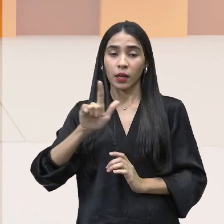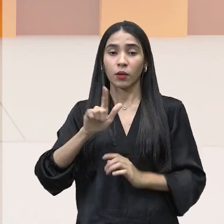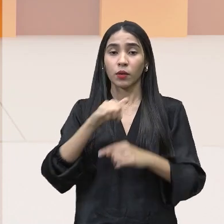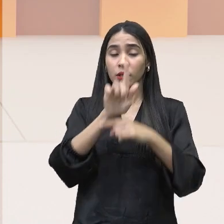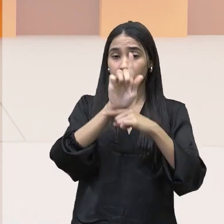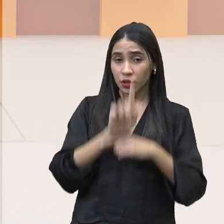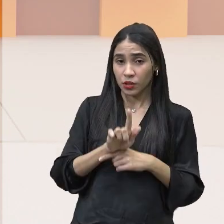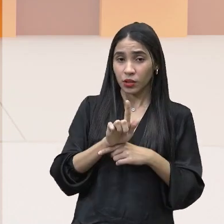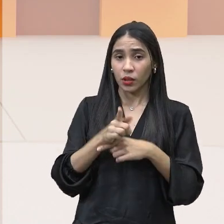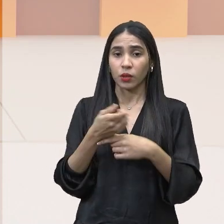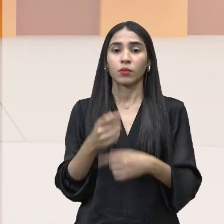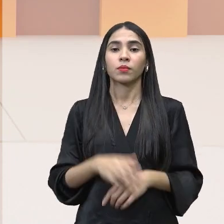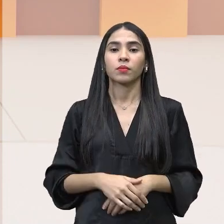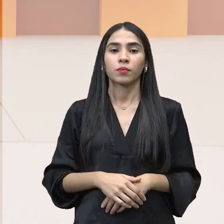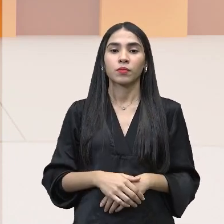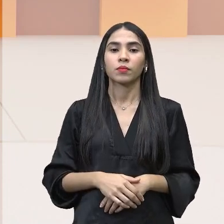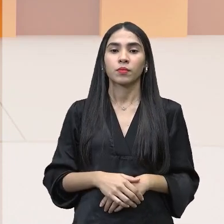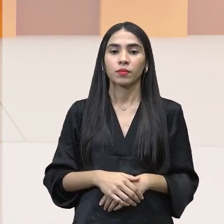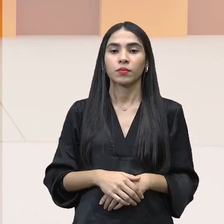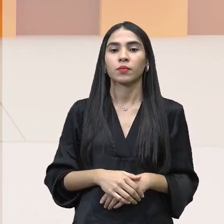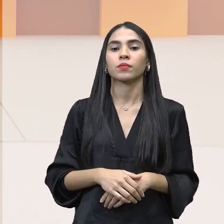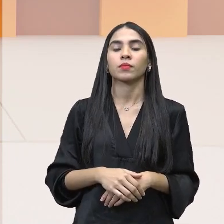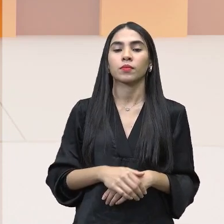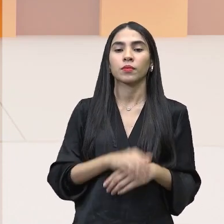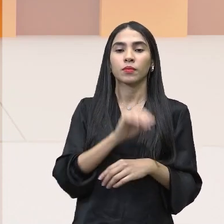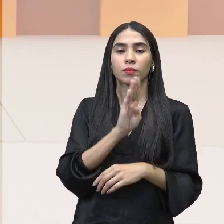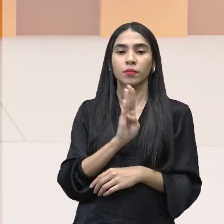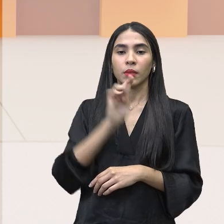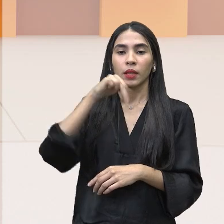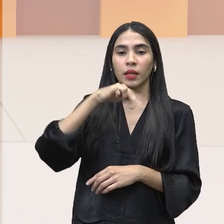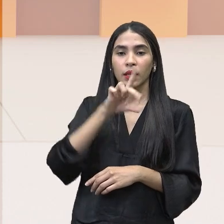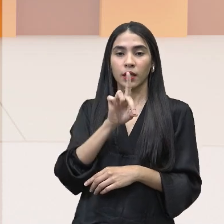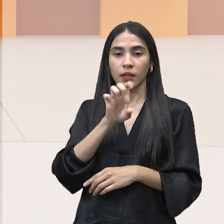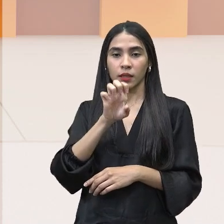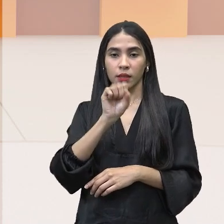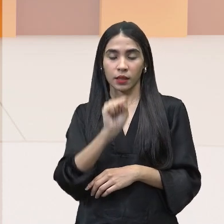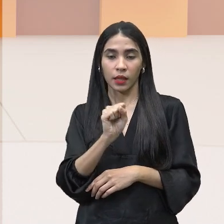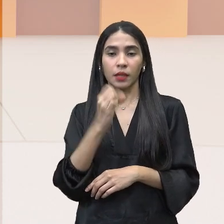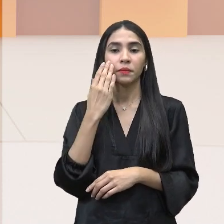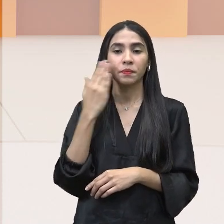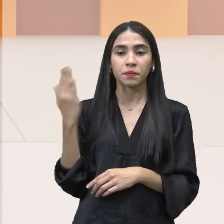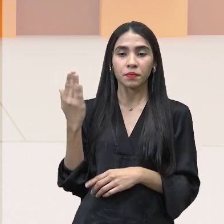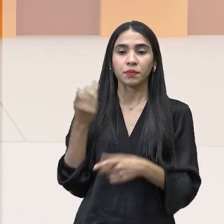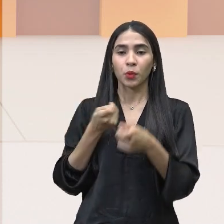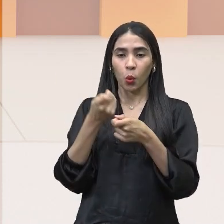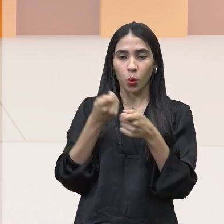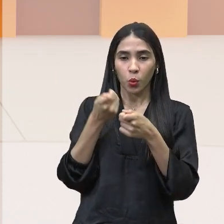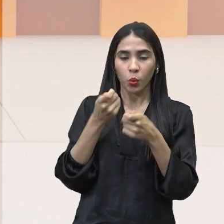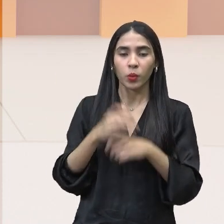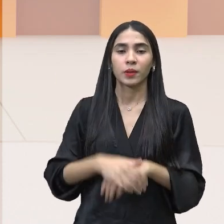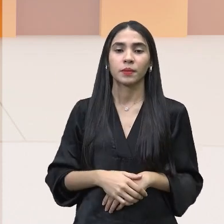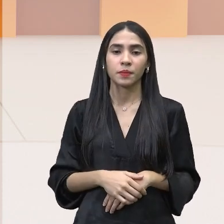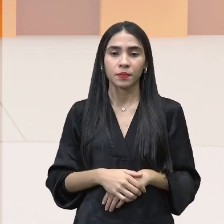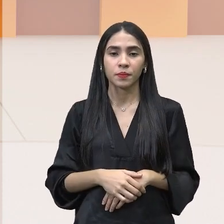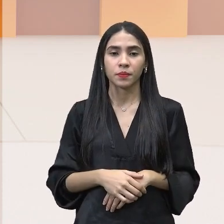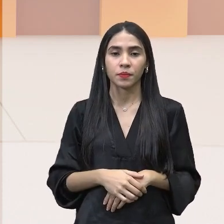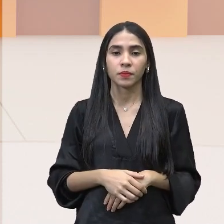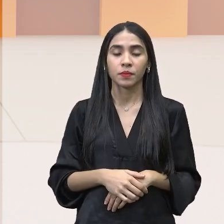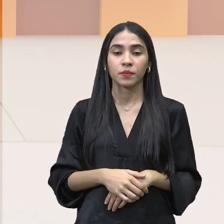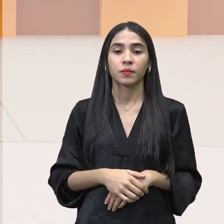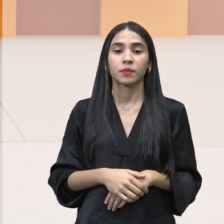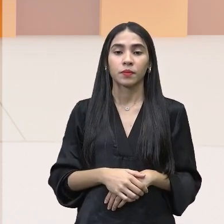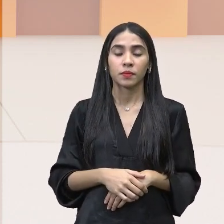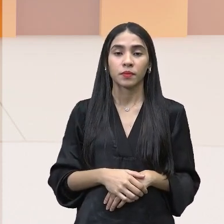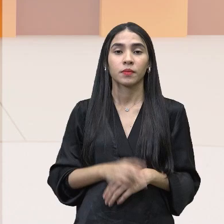projeto é gerida aí pelo Banco Nacional de Desenvolvimento Social e Econômico, né, que